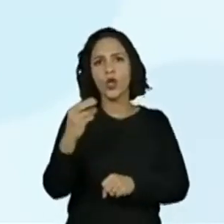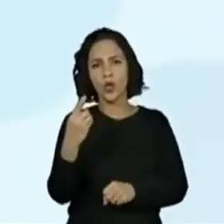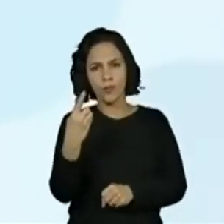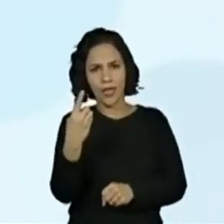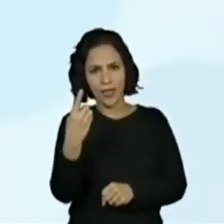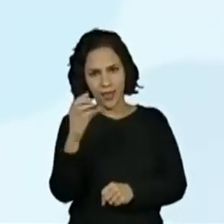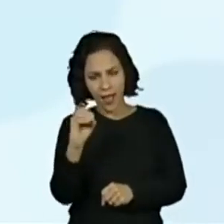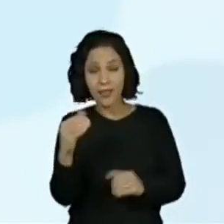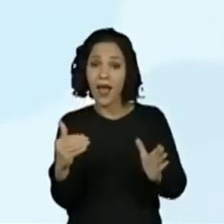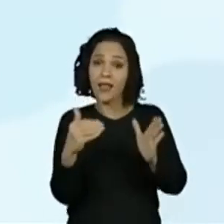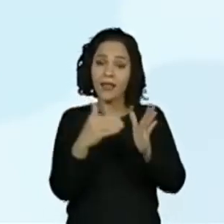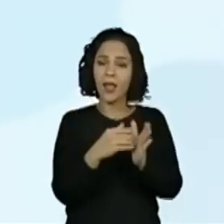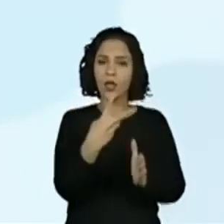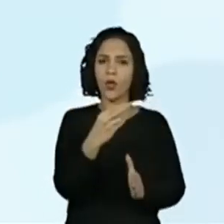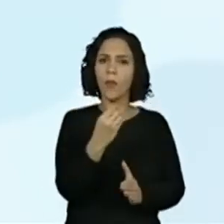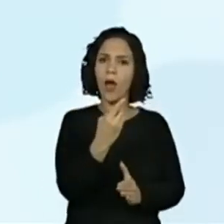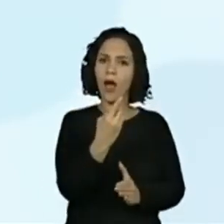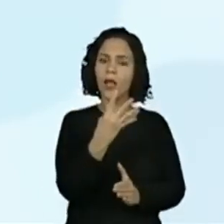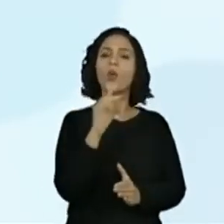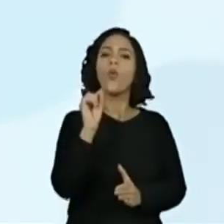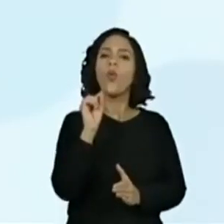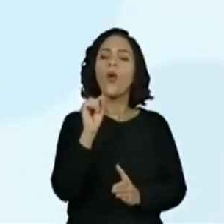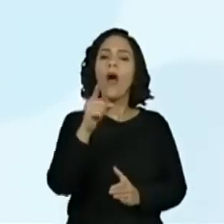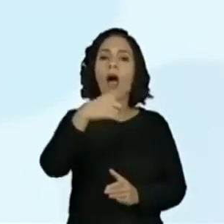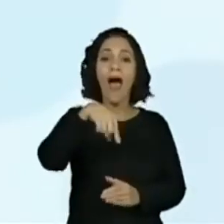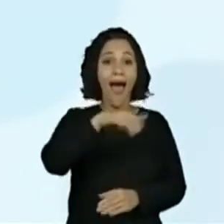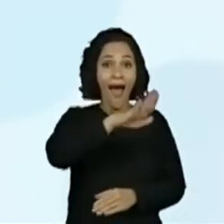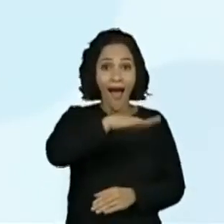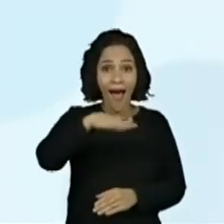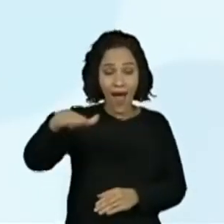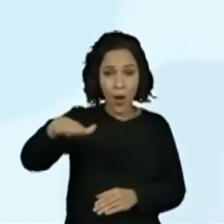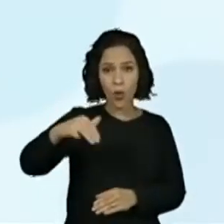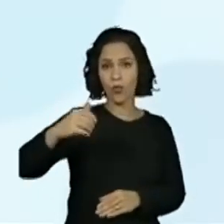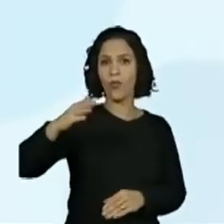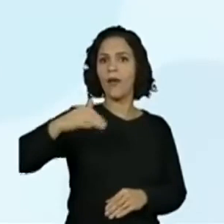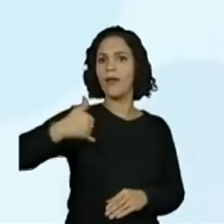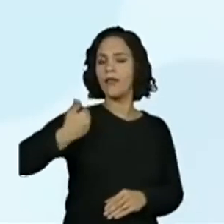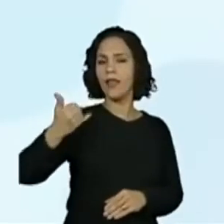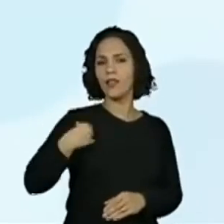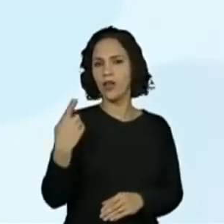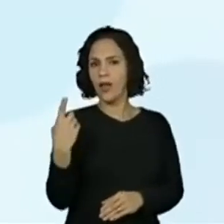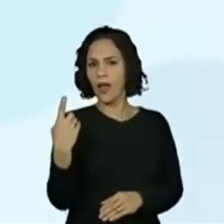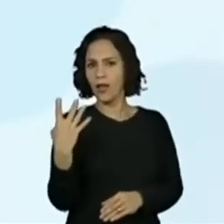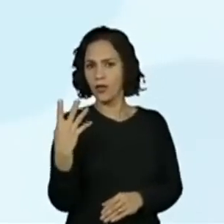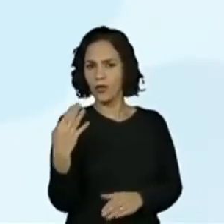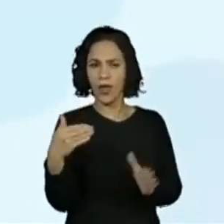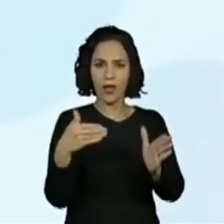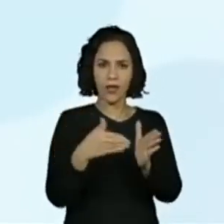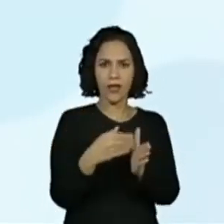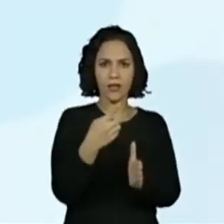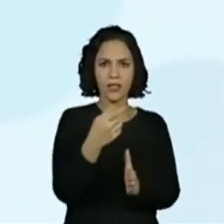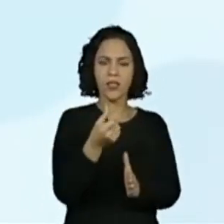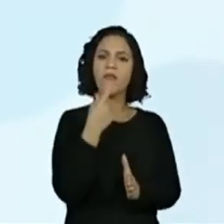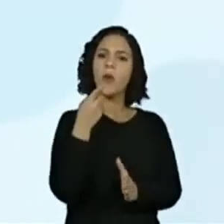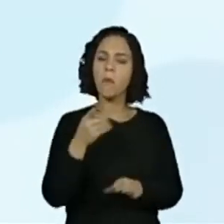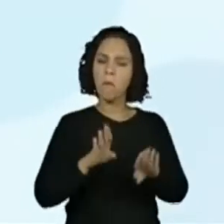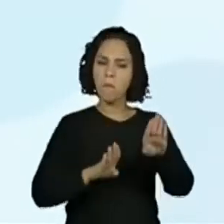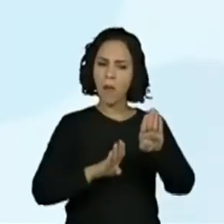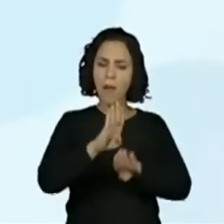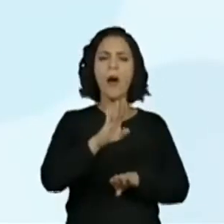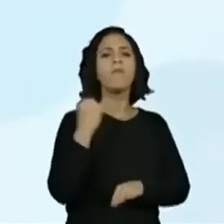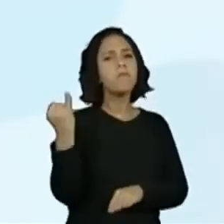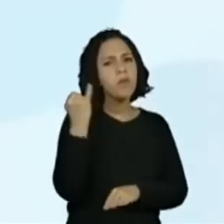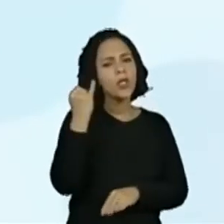3,82 a nota média que estudantes de 14 a 16 anos deram a importância de proteger